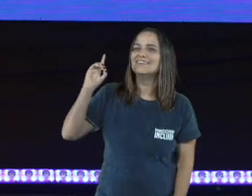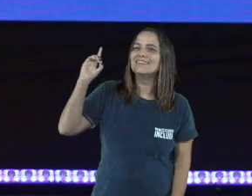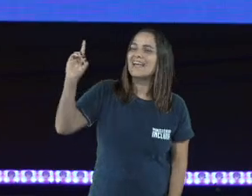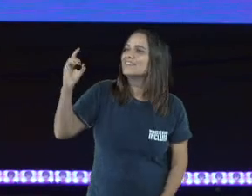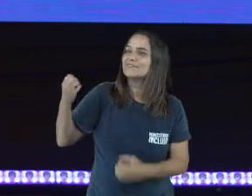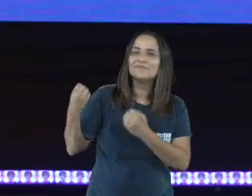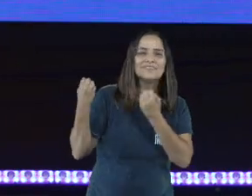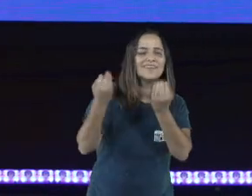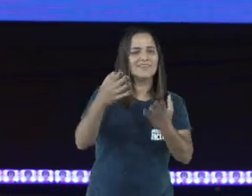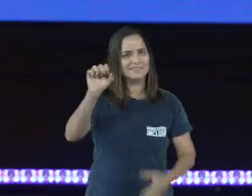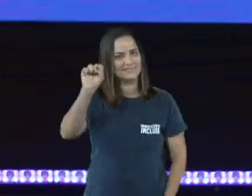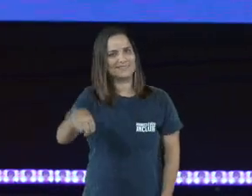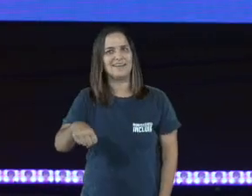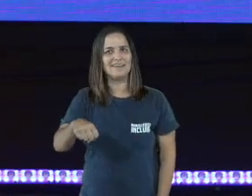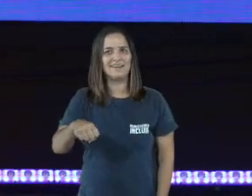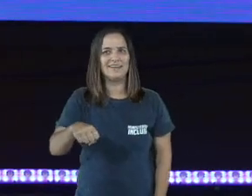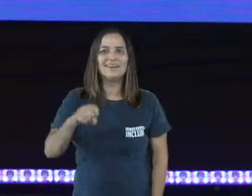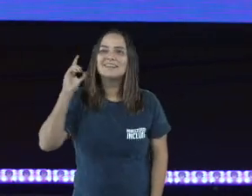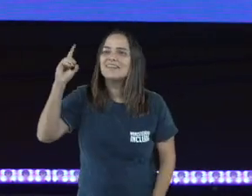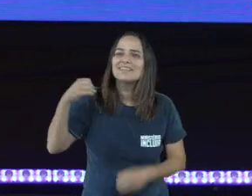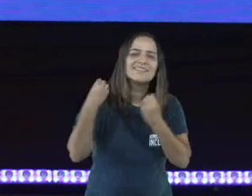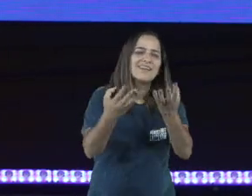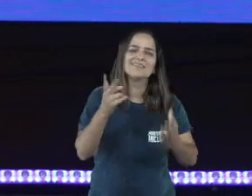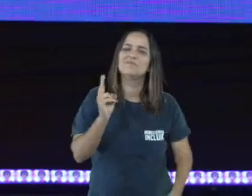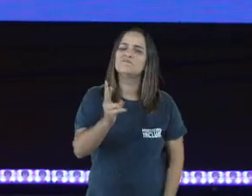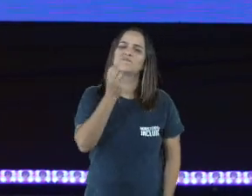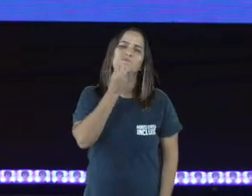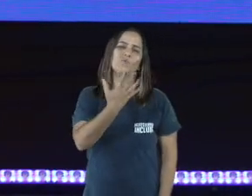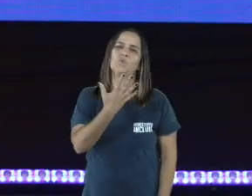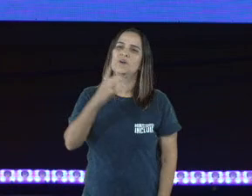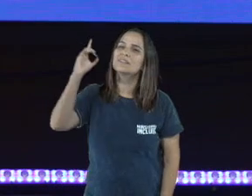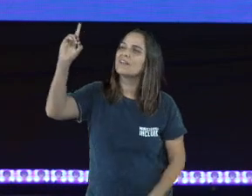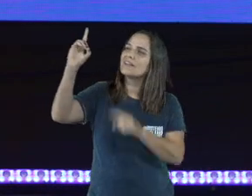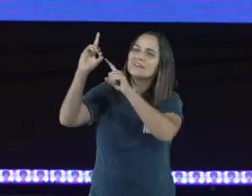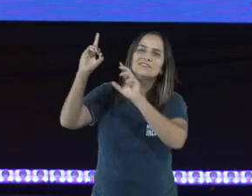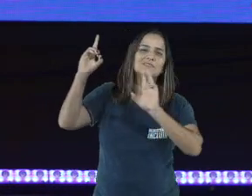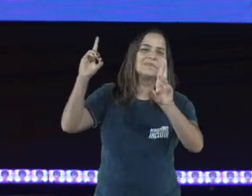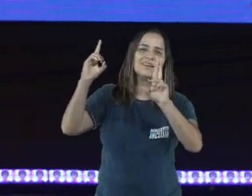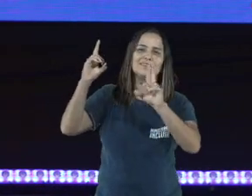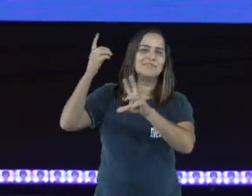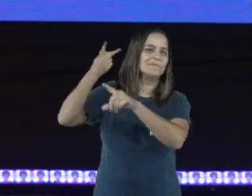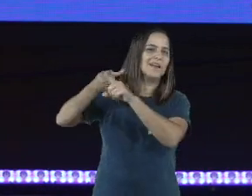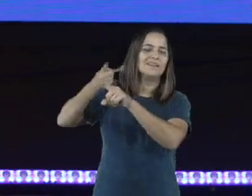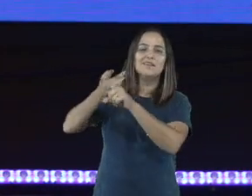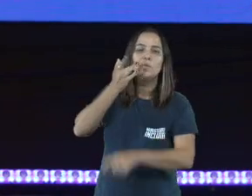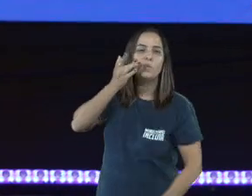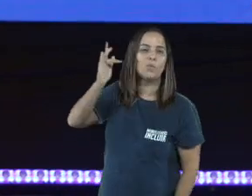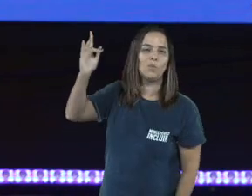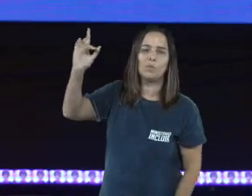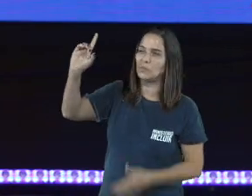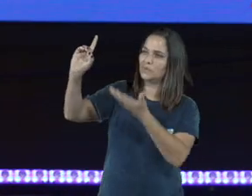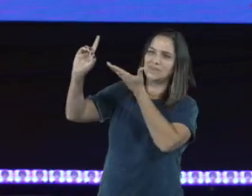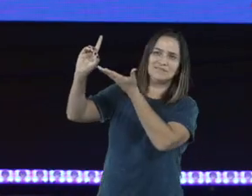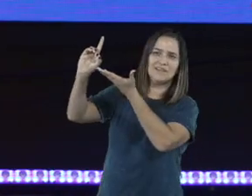experimentar das melhores coisas dessa terra e que o nosso Deus é o dono da Prata e do ouro e tem um monte de você avisa fala sobre Deus e você agora vai dizer para Deus